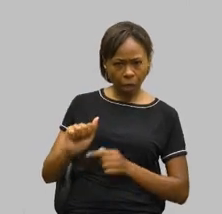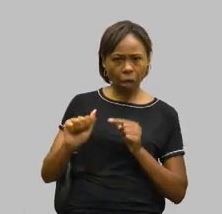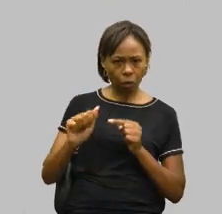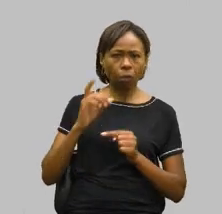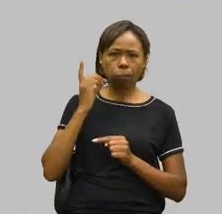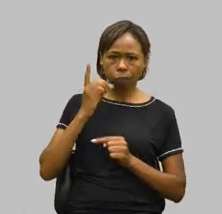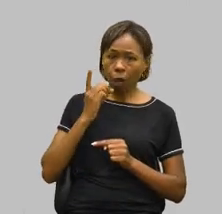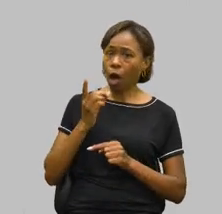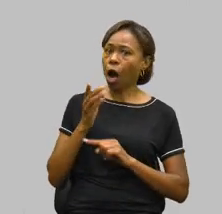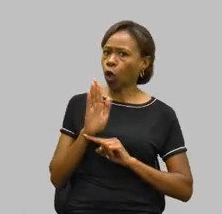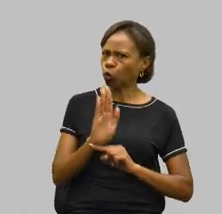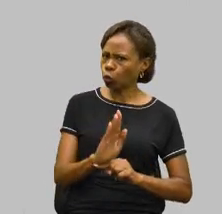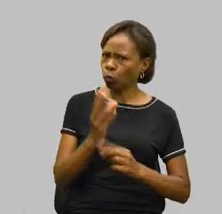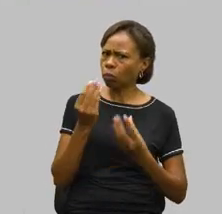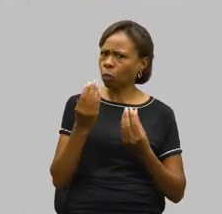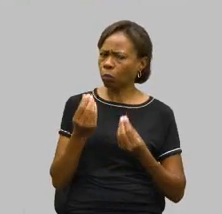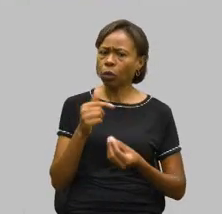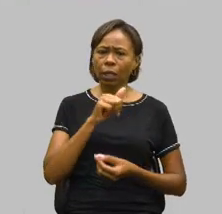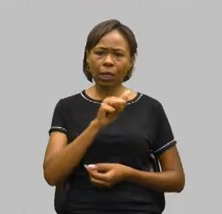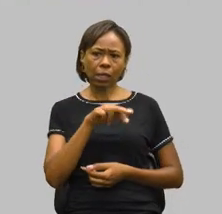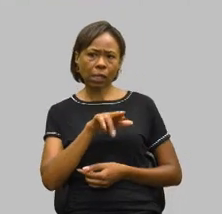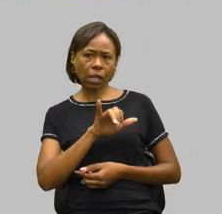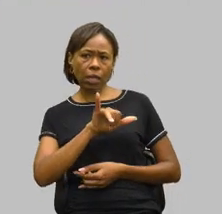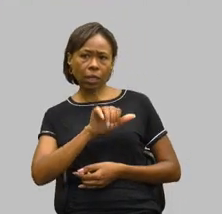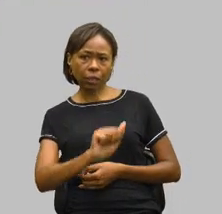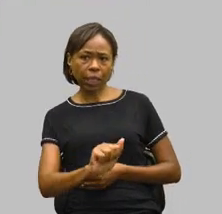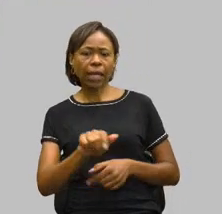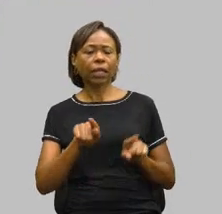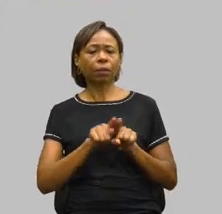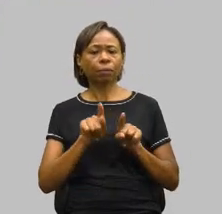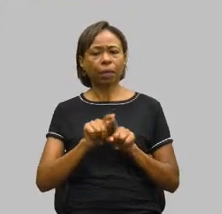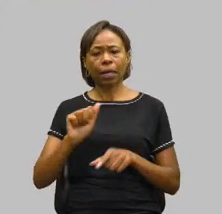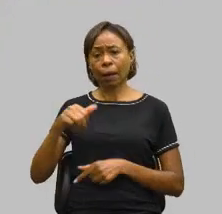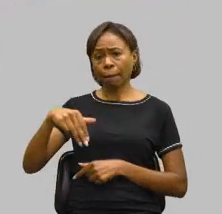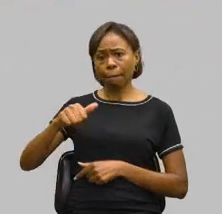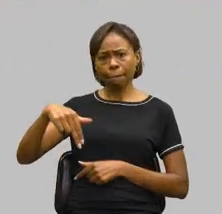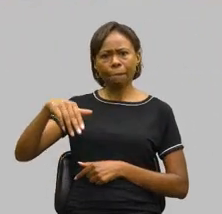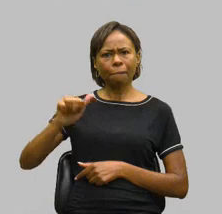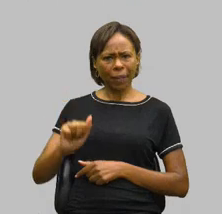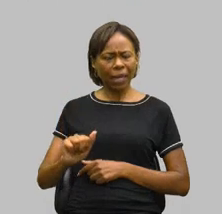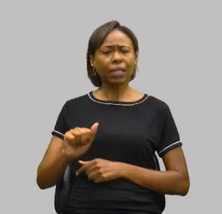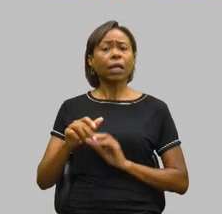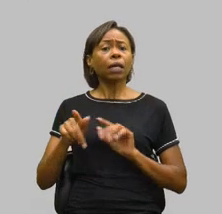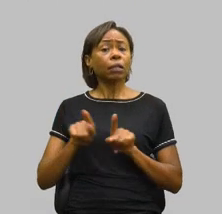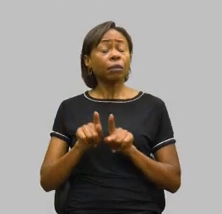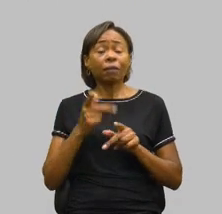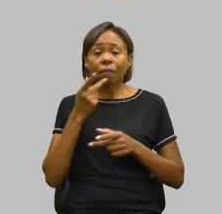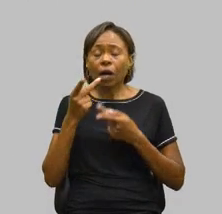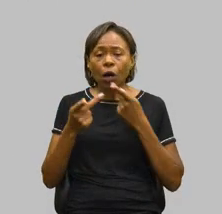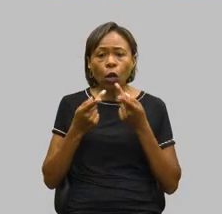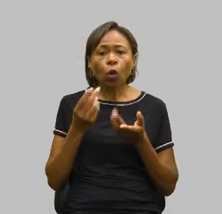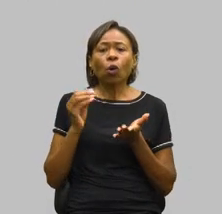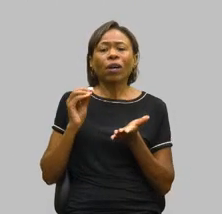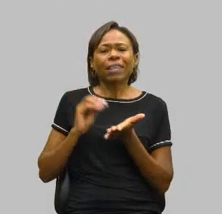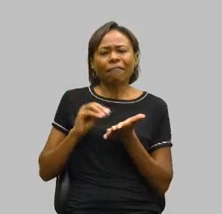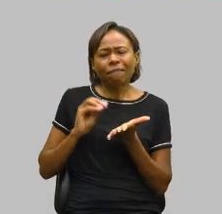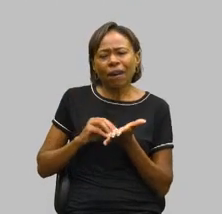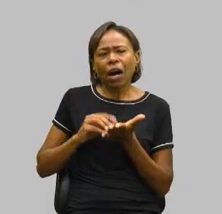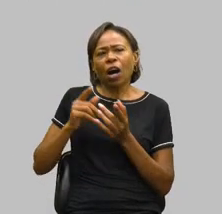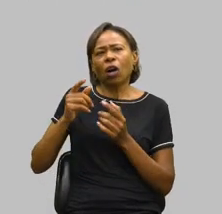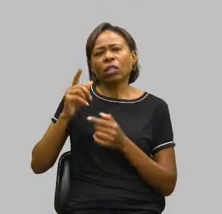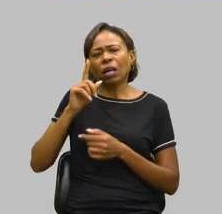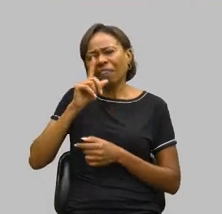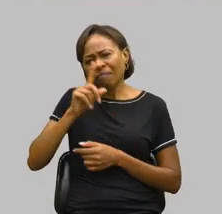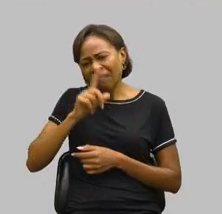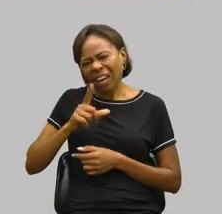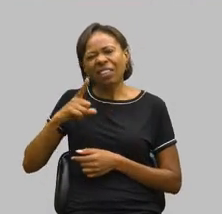Ana Paula a deputada Andreia de Jesus também a Amanda falou sobre os gargalos que ainda se tem nesta pasta mas a gente sabe que